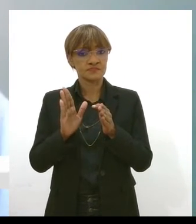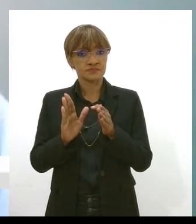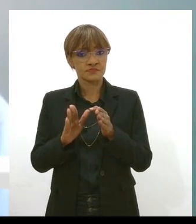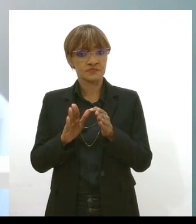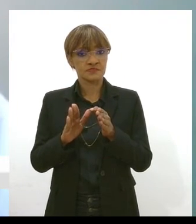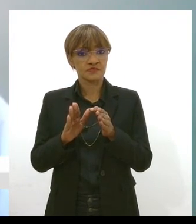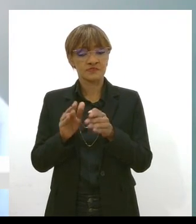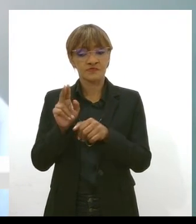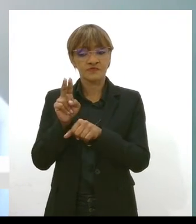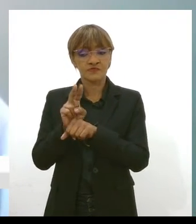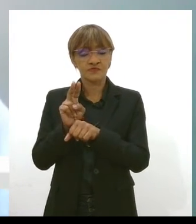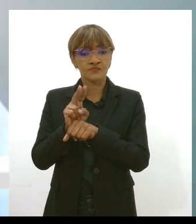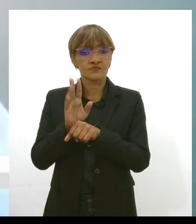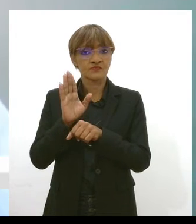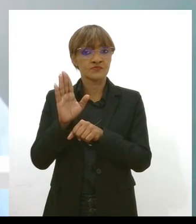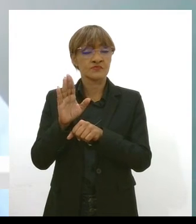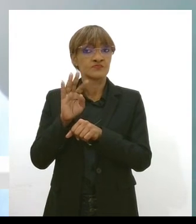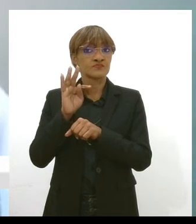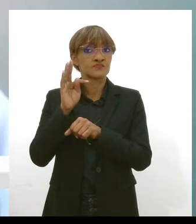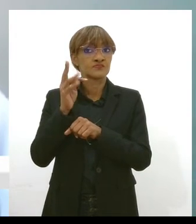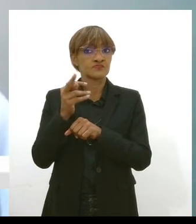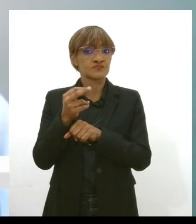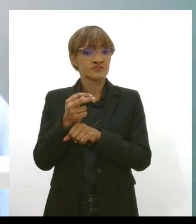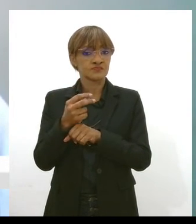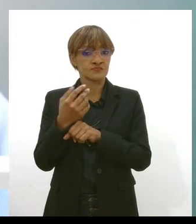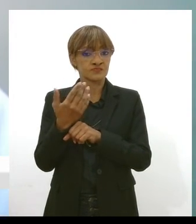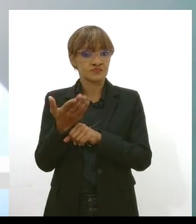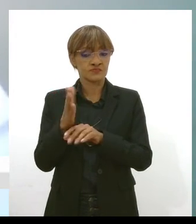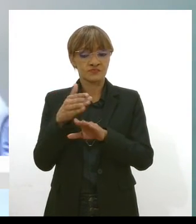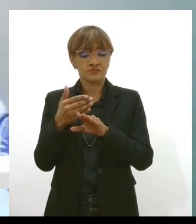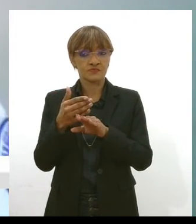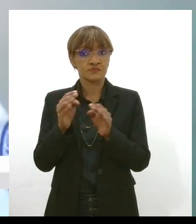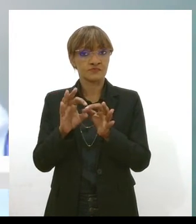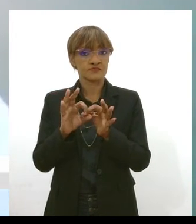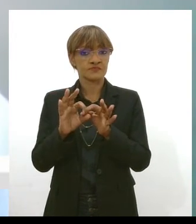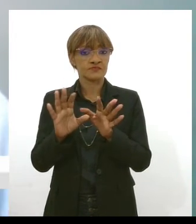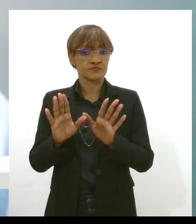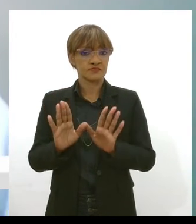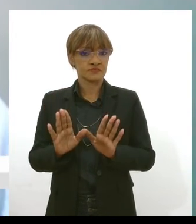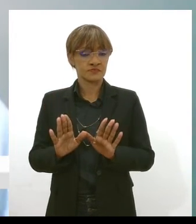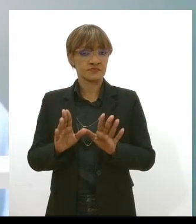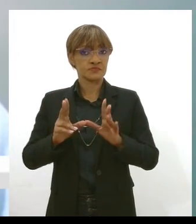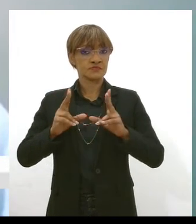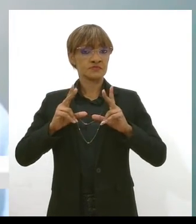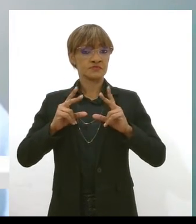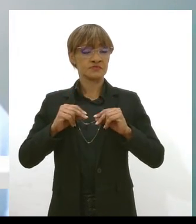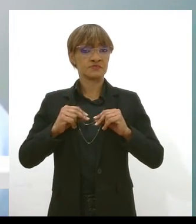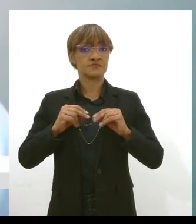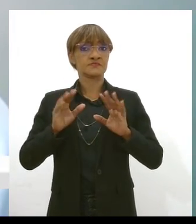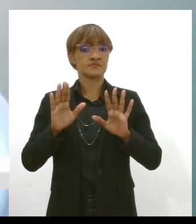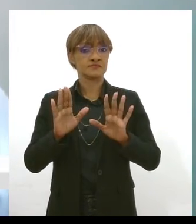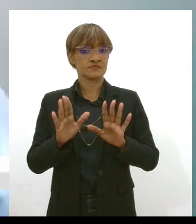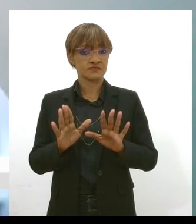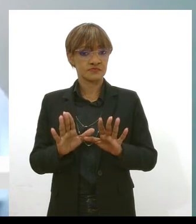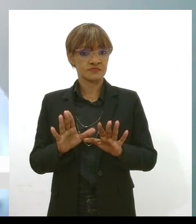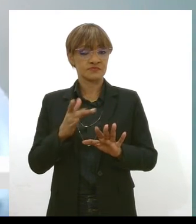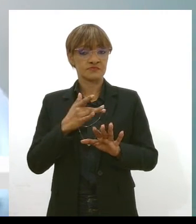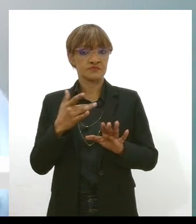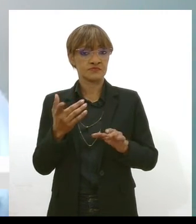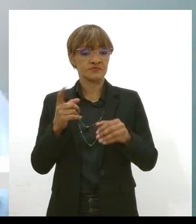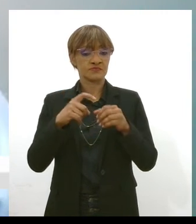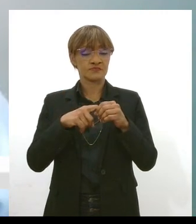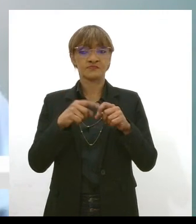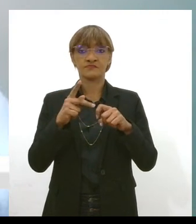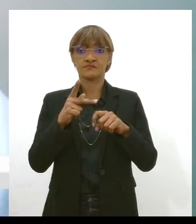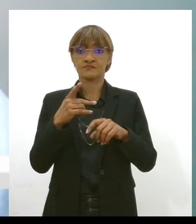CAISME, até ela receber alta. Quando ela Sim. recebe alta, ela retorna para a unidade básica de saúde. Já